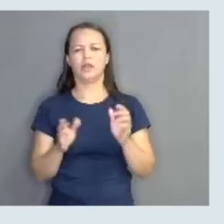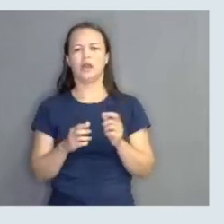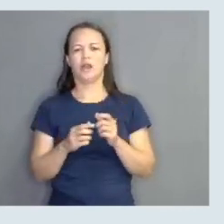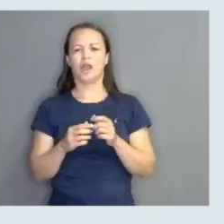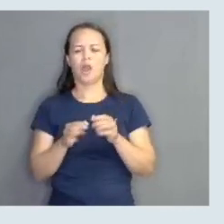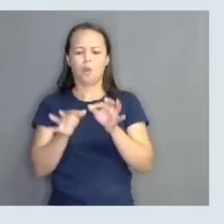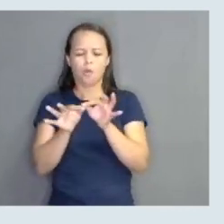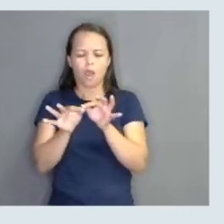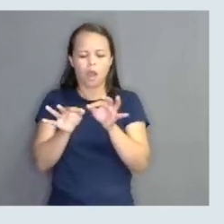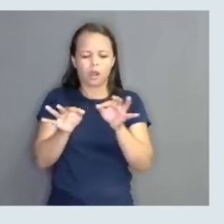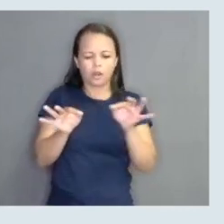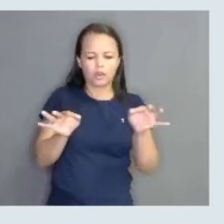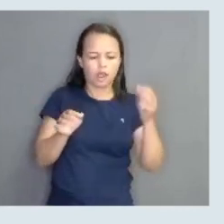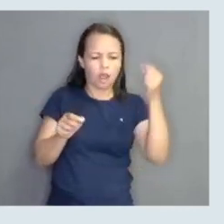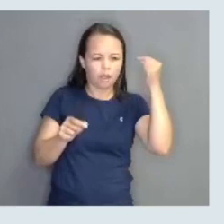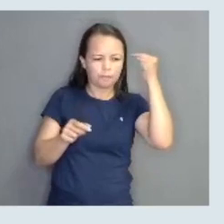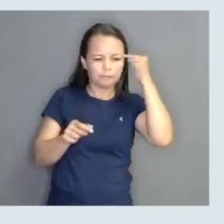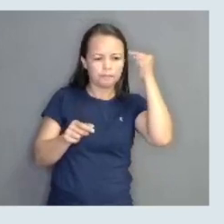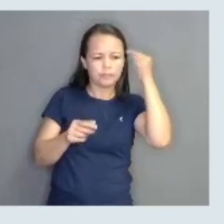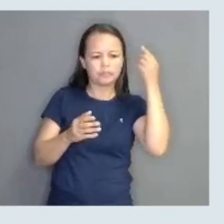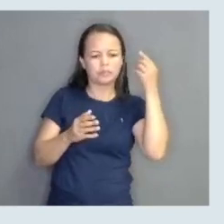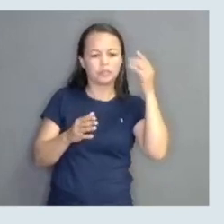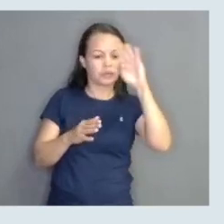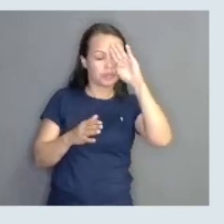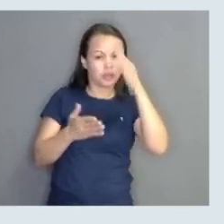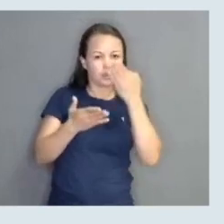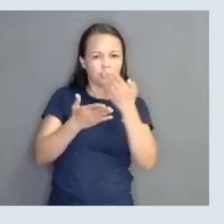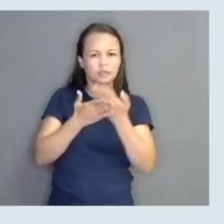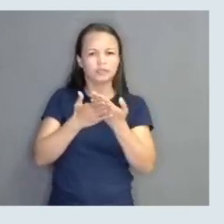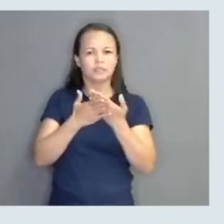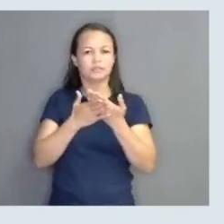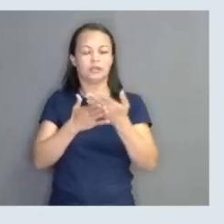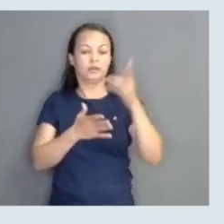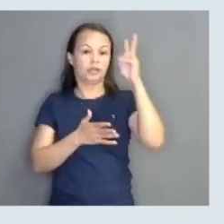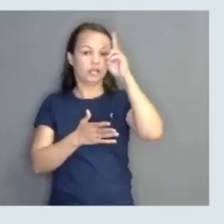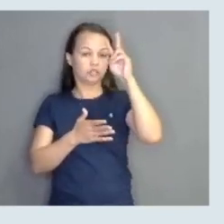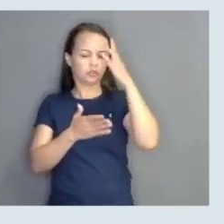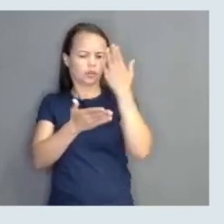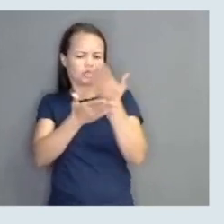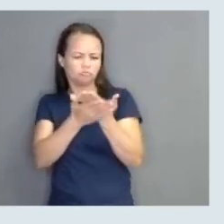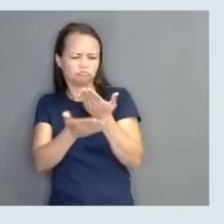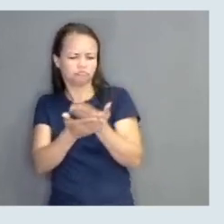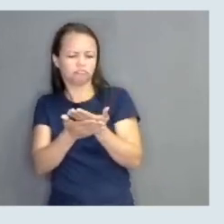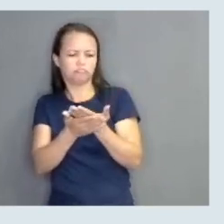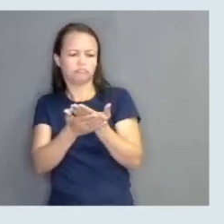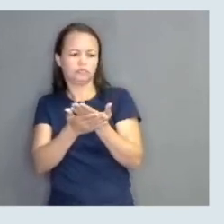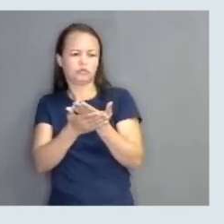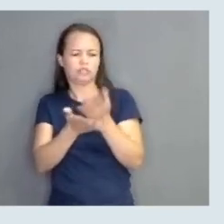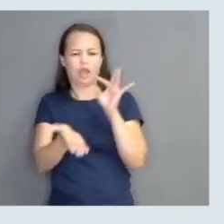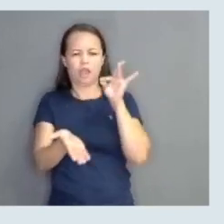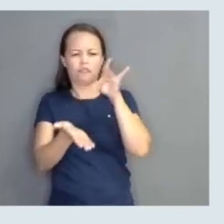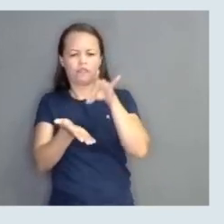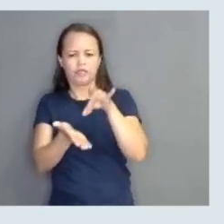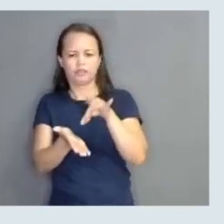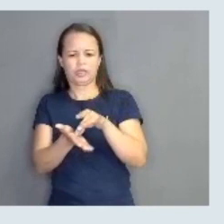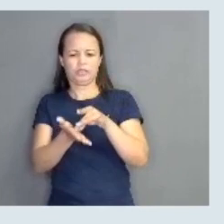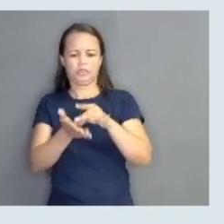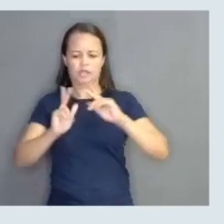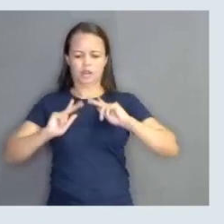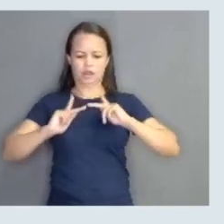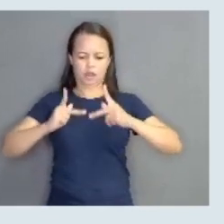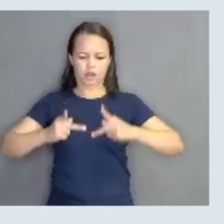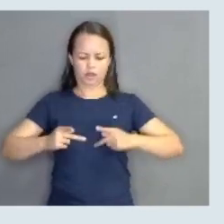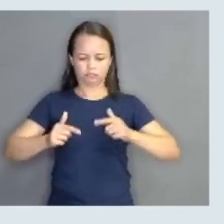de pensamento que acredita que a história estuda, na realidade, a ação dos seres